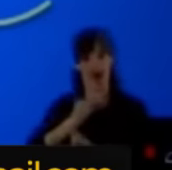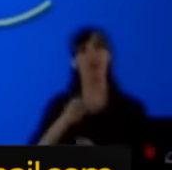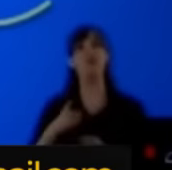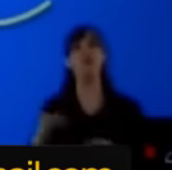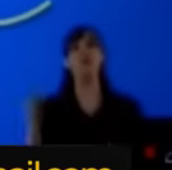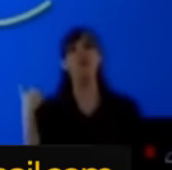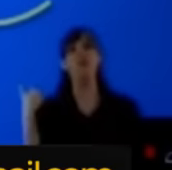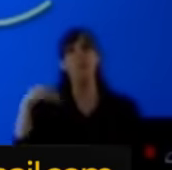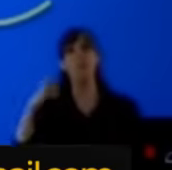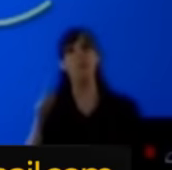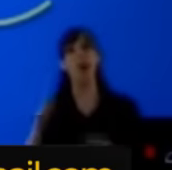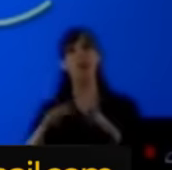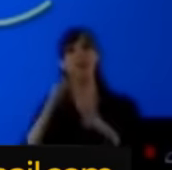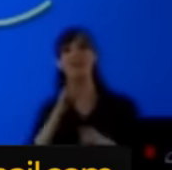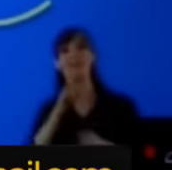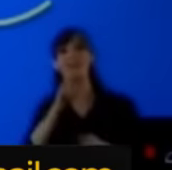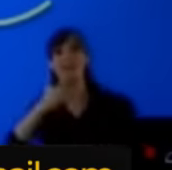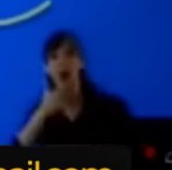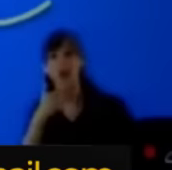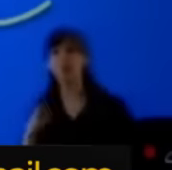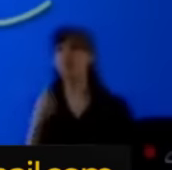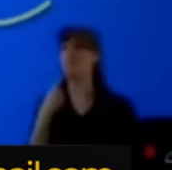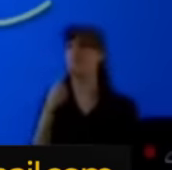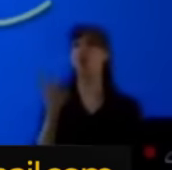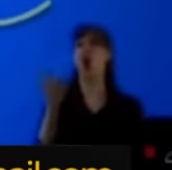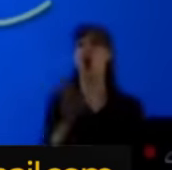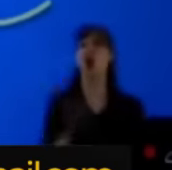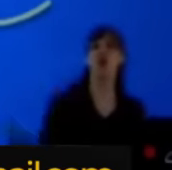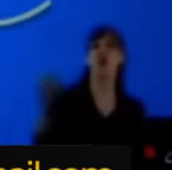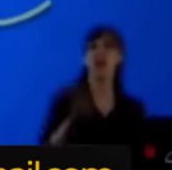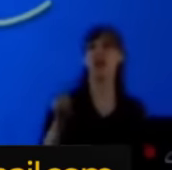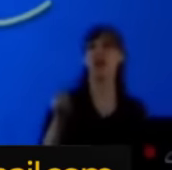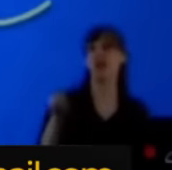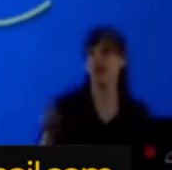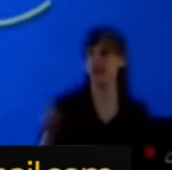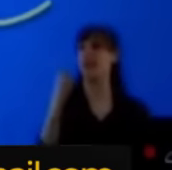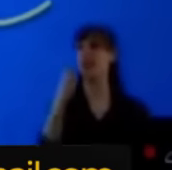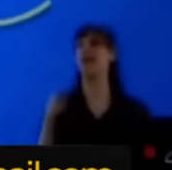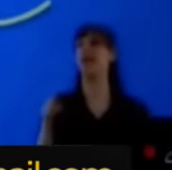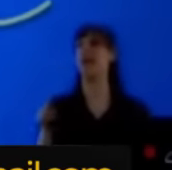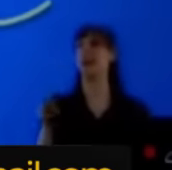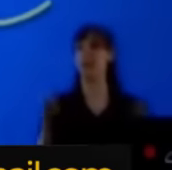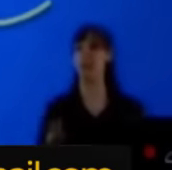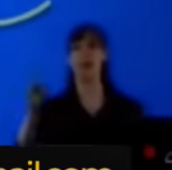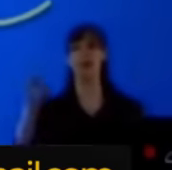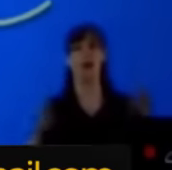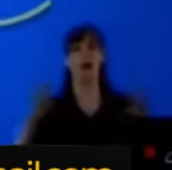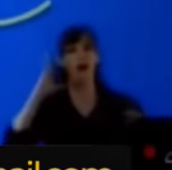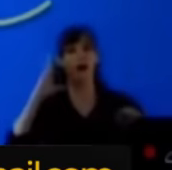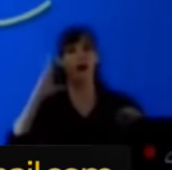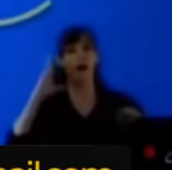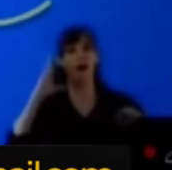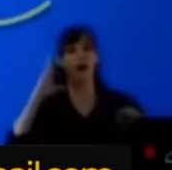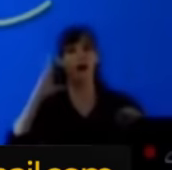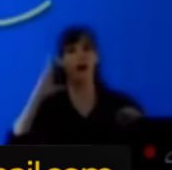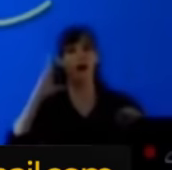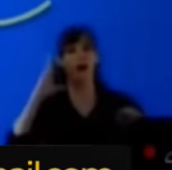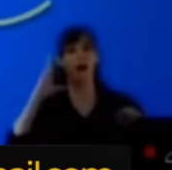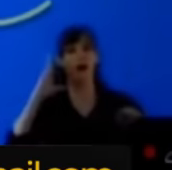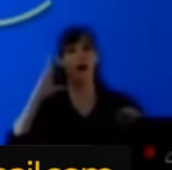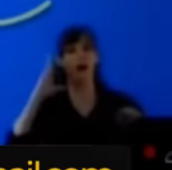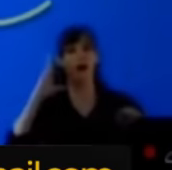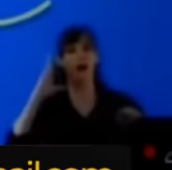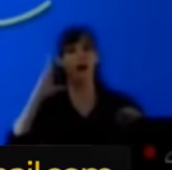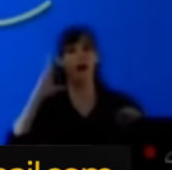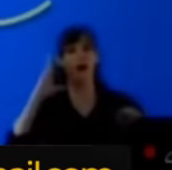estão conseguindo cooptar o senso comum do Ocidente. Eles alcançaram esse objetivo através da apropriação da mídia. Então, eles